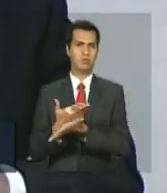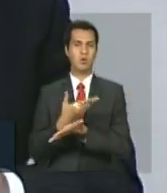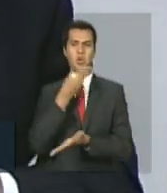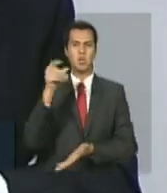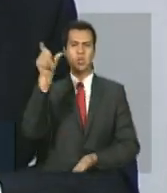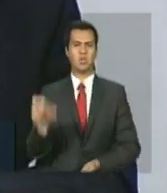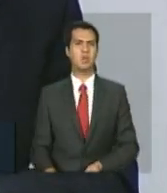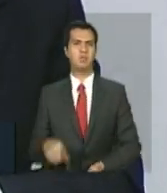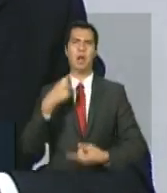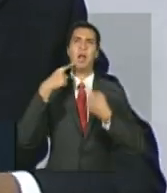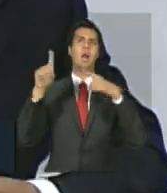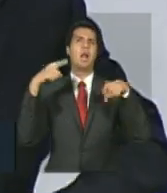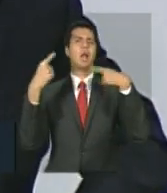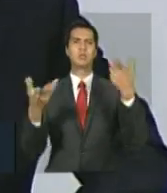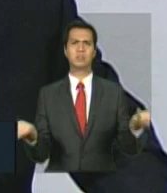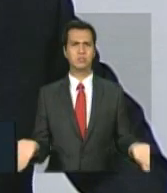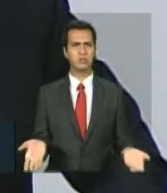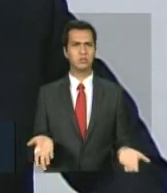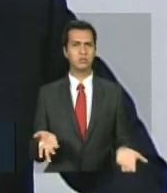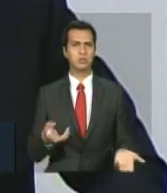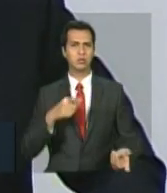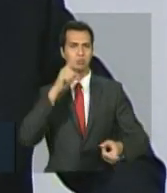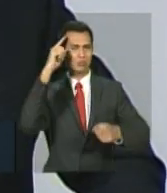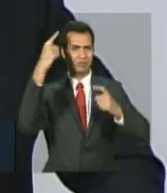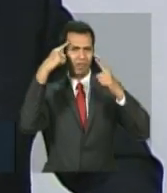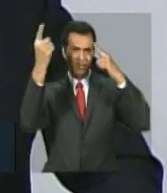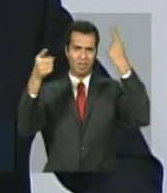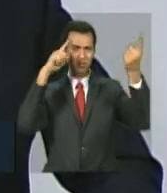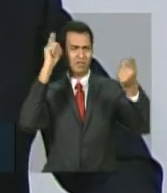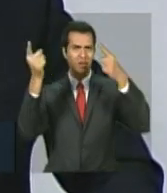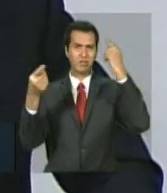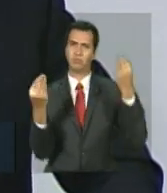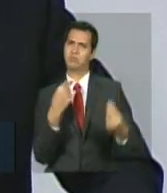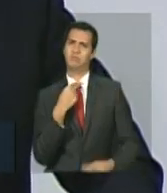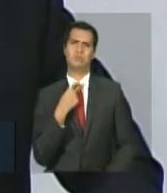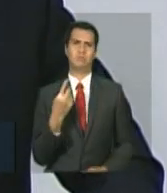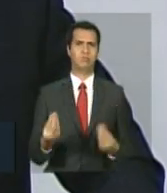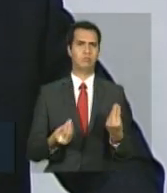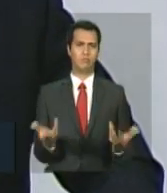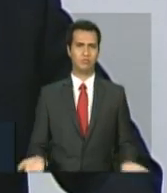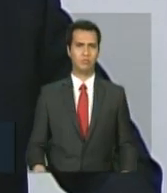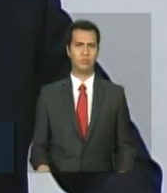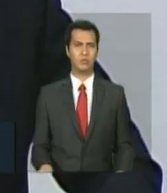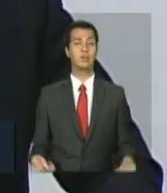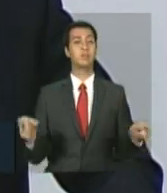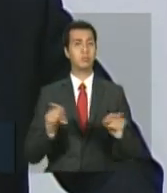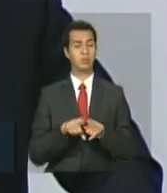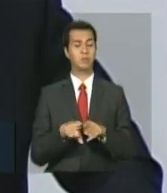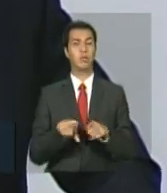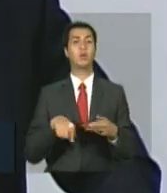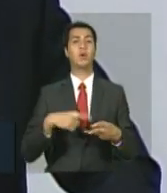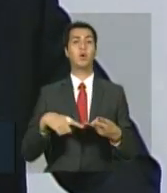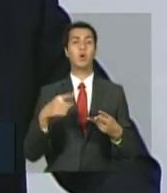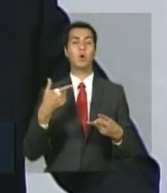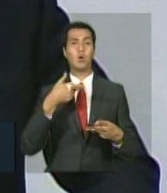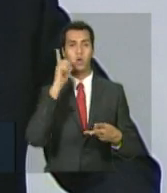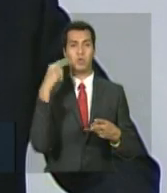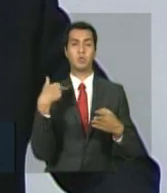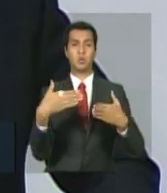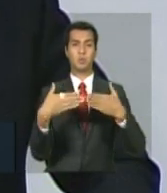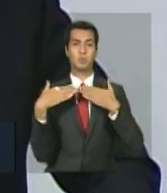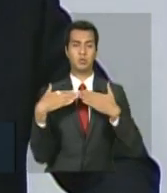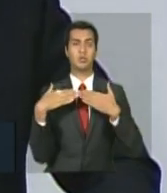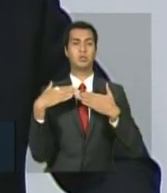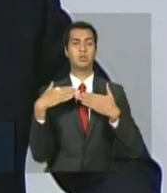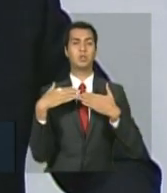senhor. Encaminhei no mesmo dia de ontem, na mesma hora, na primeira hora, um pedido de audiência ao presidente da Comissão de Ética